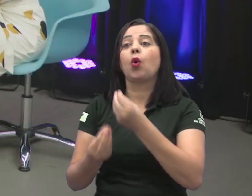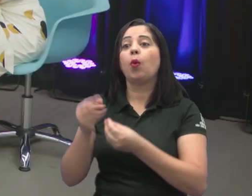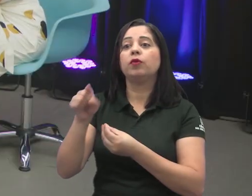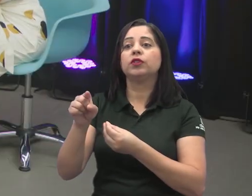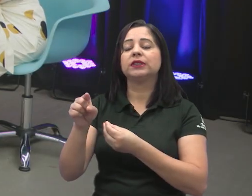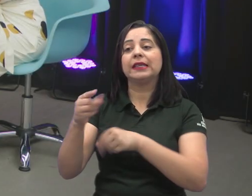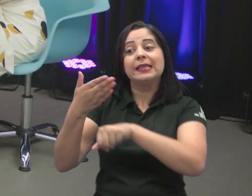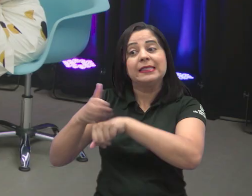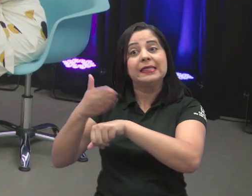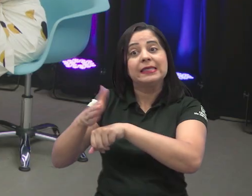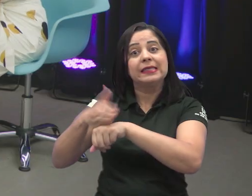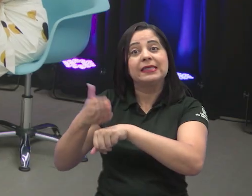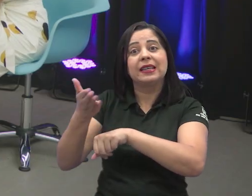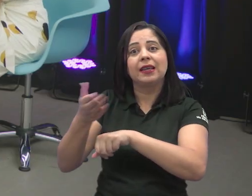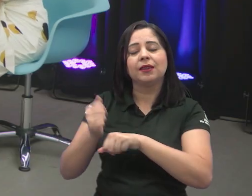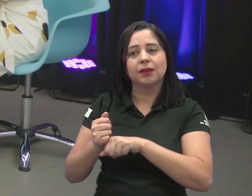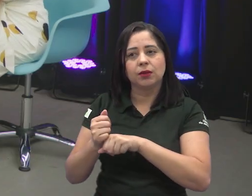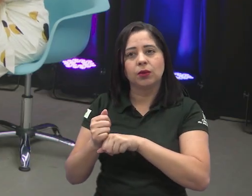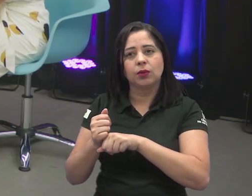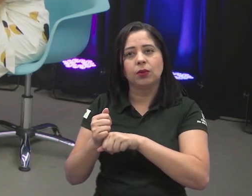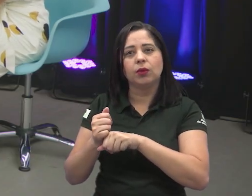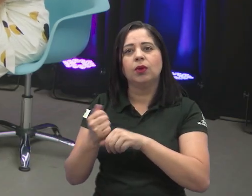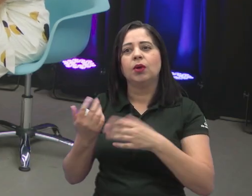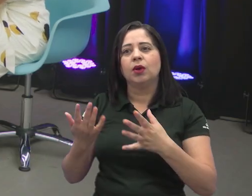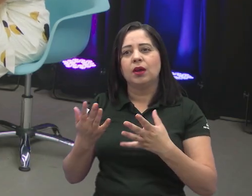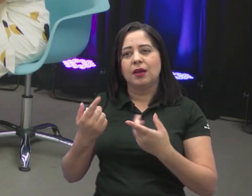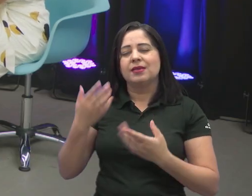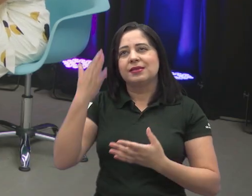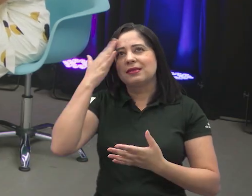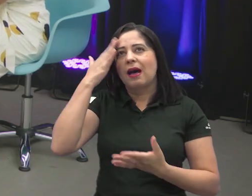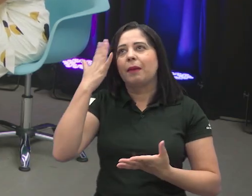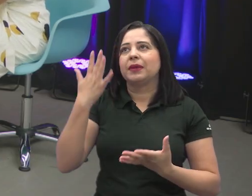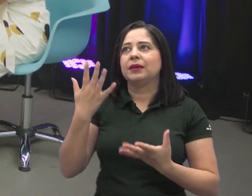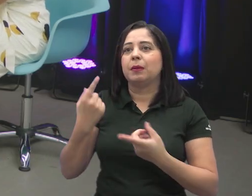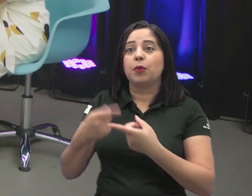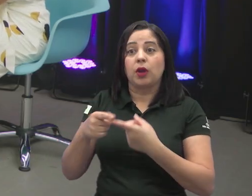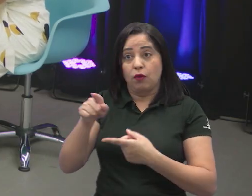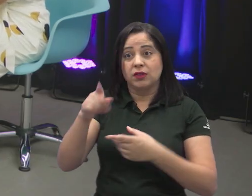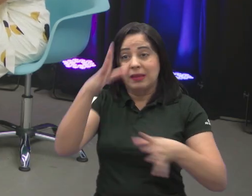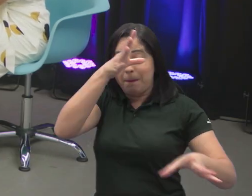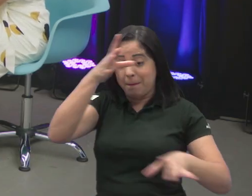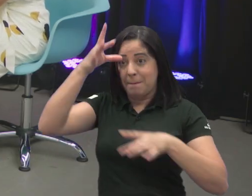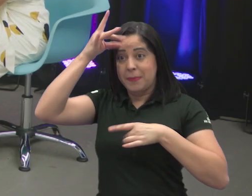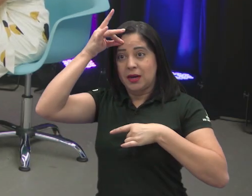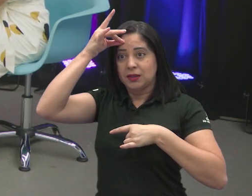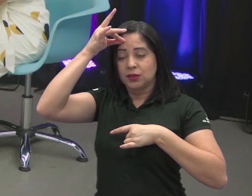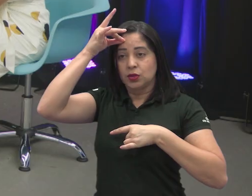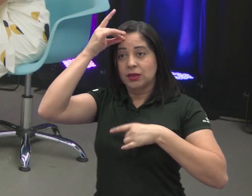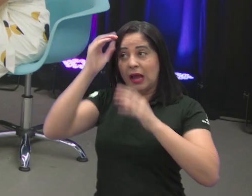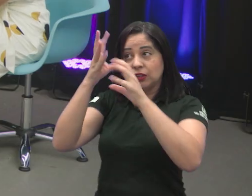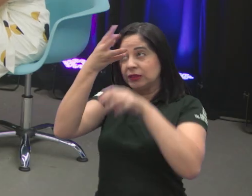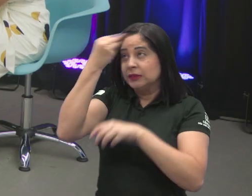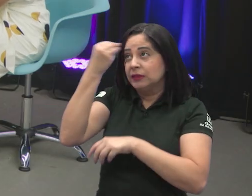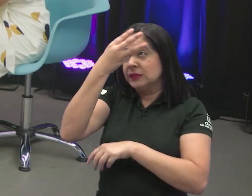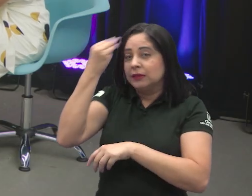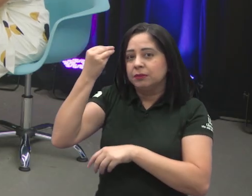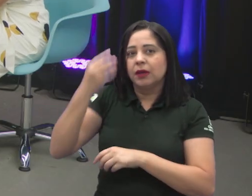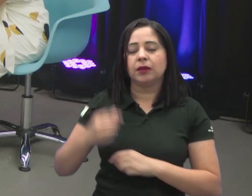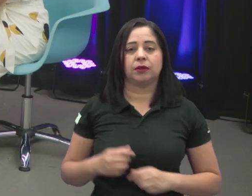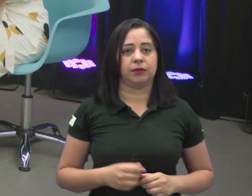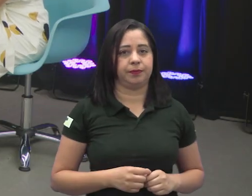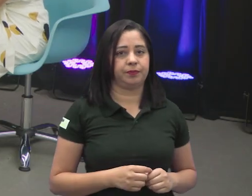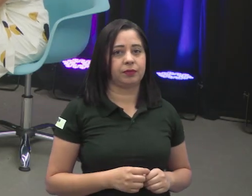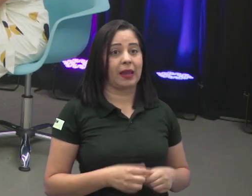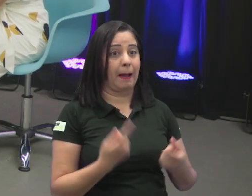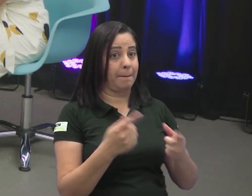laboratório, Marilda? Para você entrar dentro, né, dessa dor, né, do Alzheimer da personagem. Como que é para você? Como foi? Primeiro